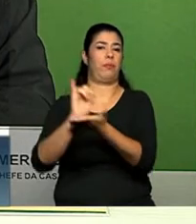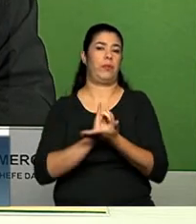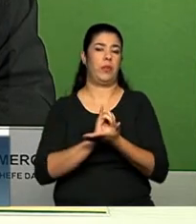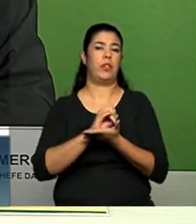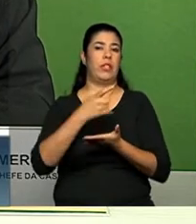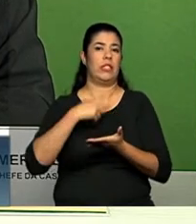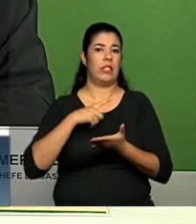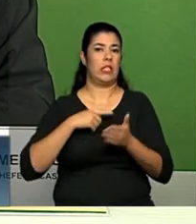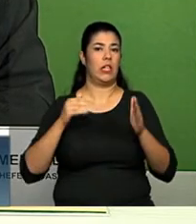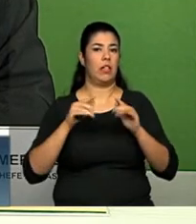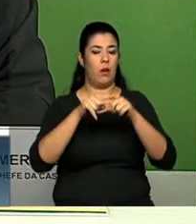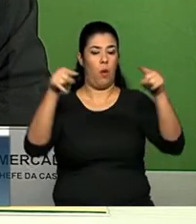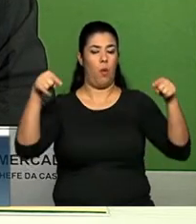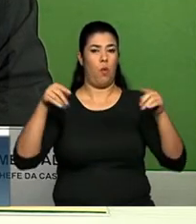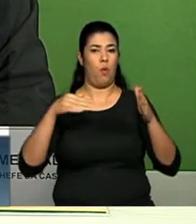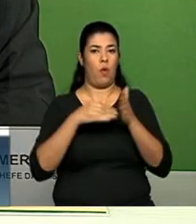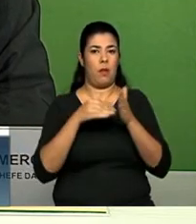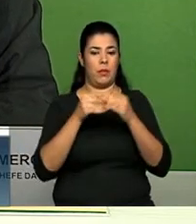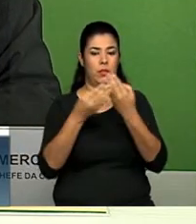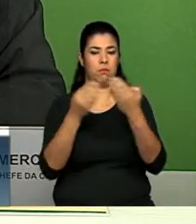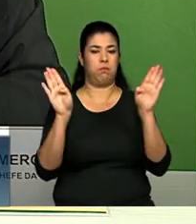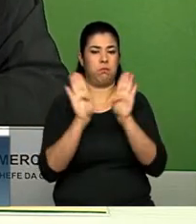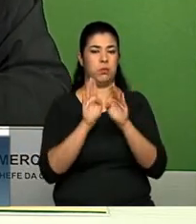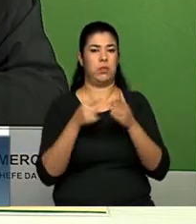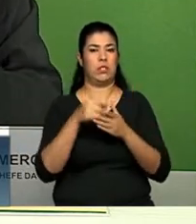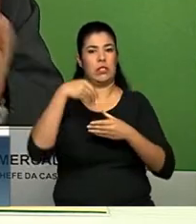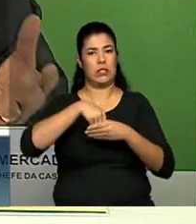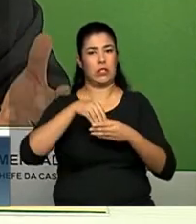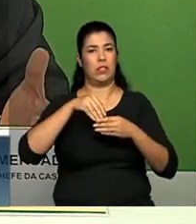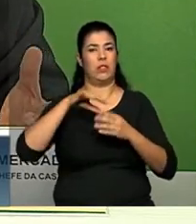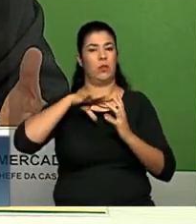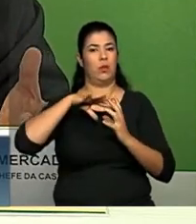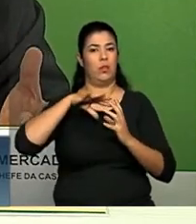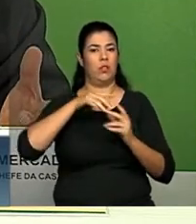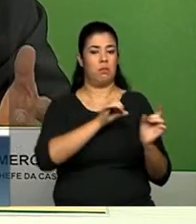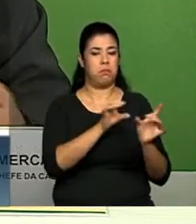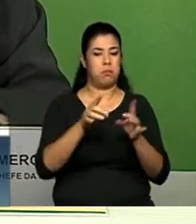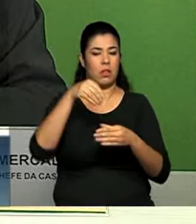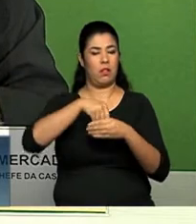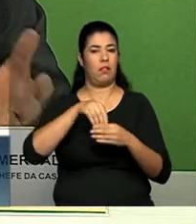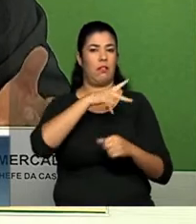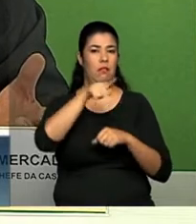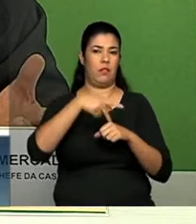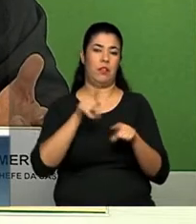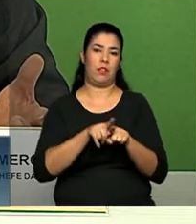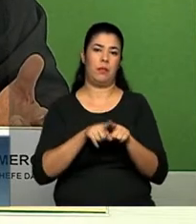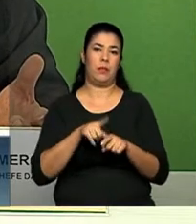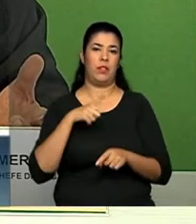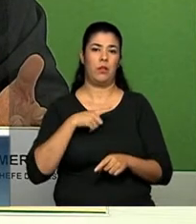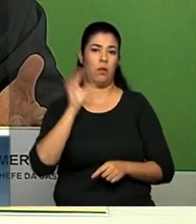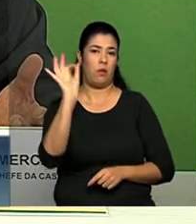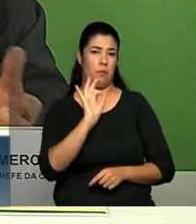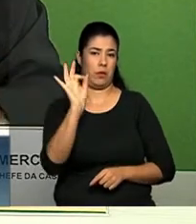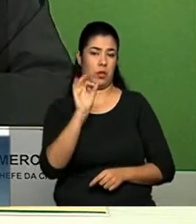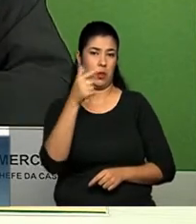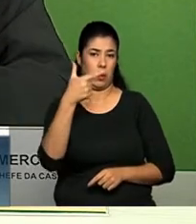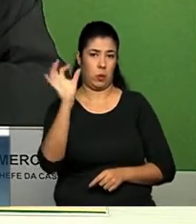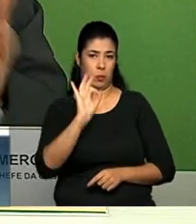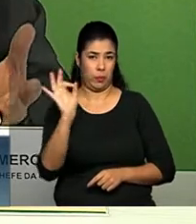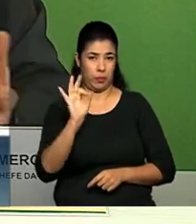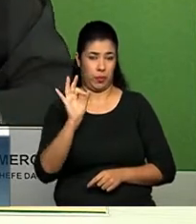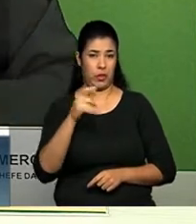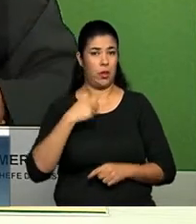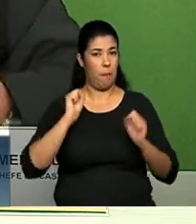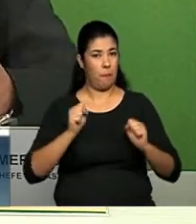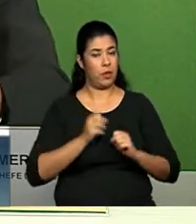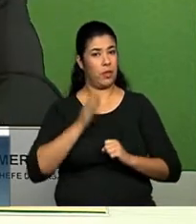do mercado interno para a nossa indústria nacional. Abre espaço para o mercado mundial. Nós somos menos de 2% do mercado mundial. Nós podemos